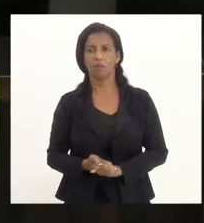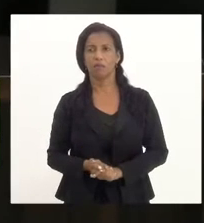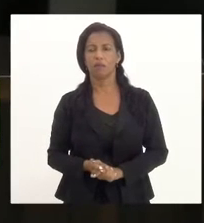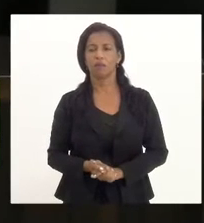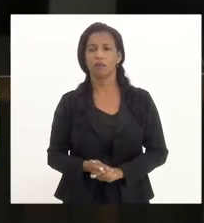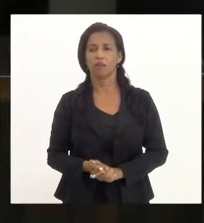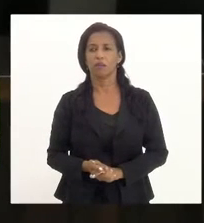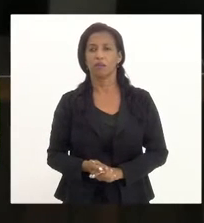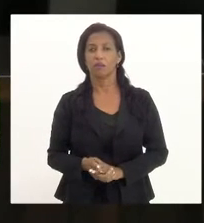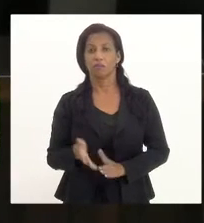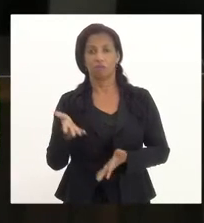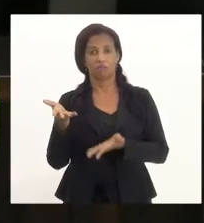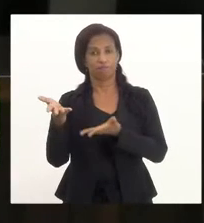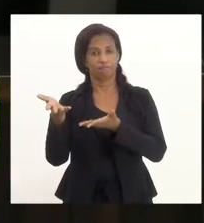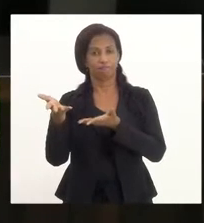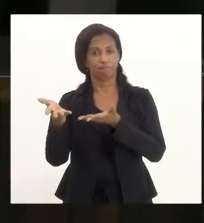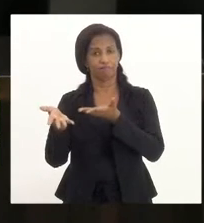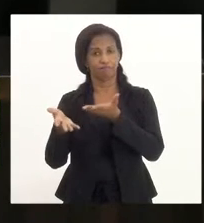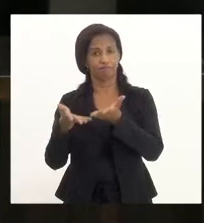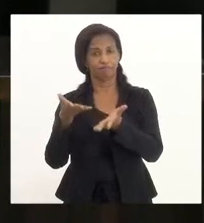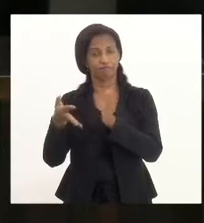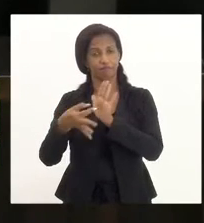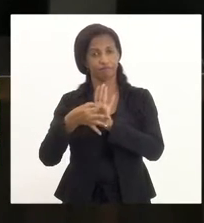vai se tratar